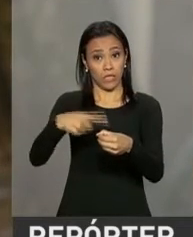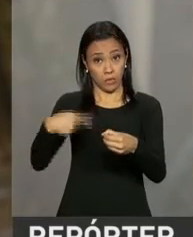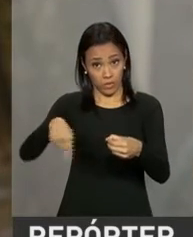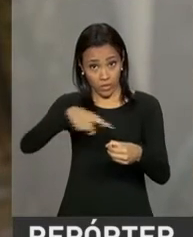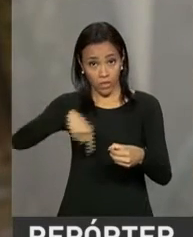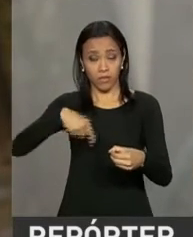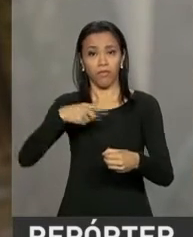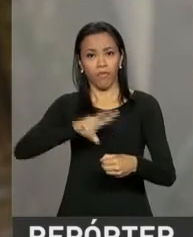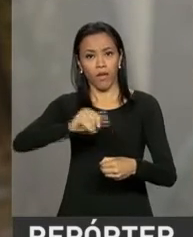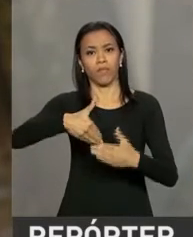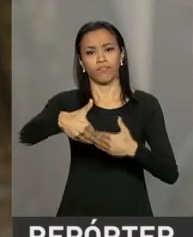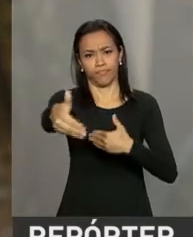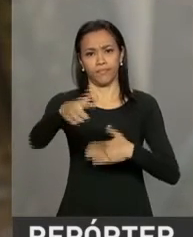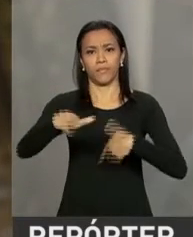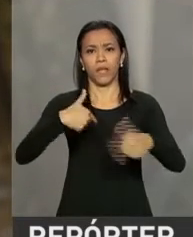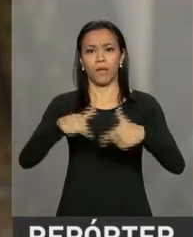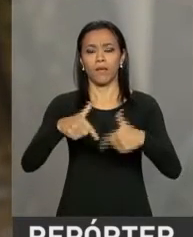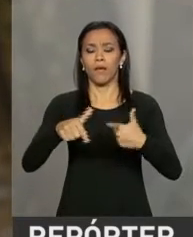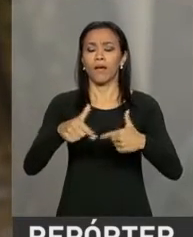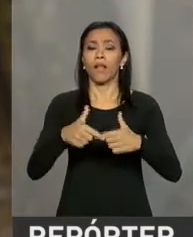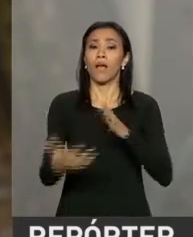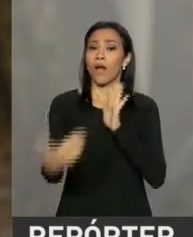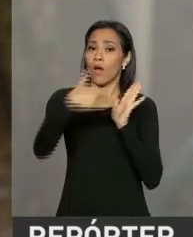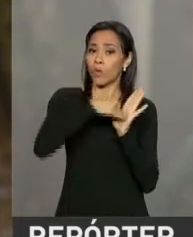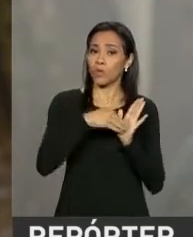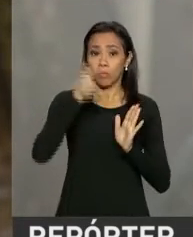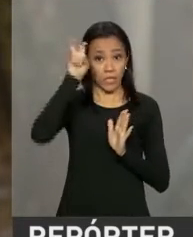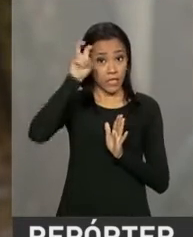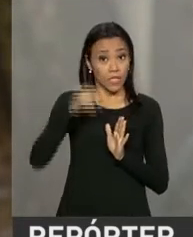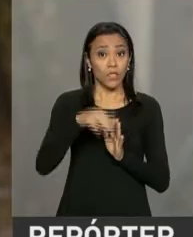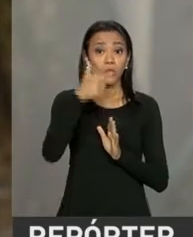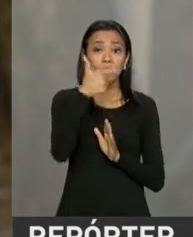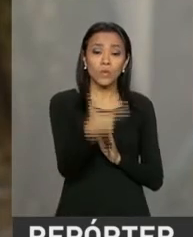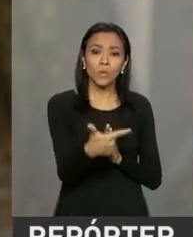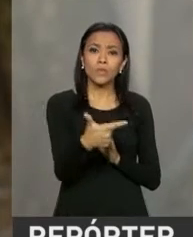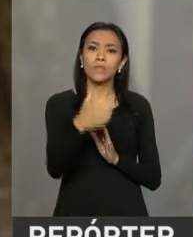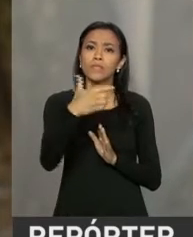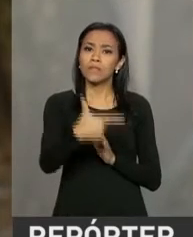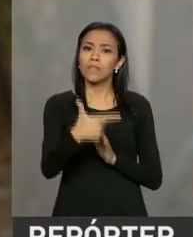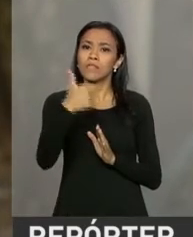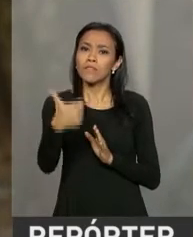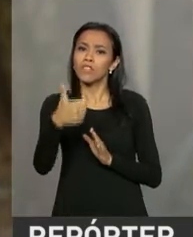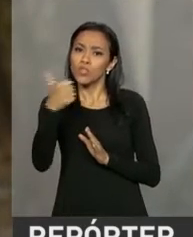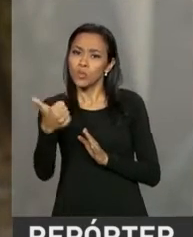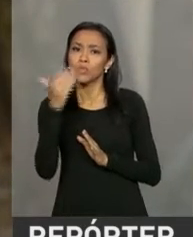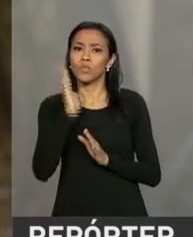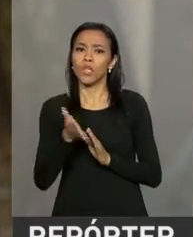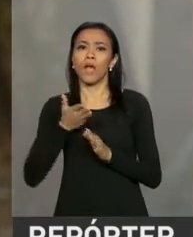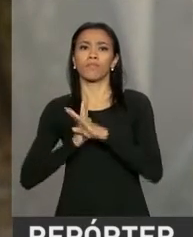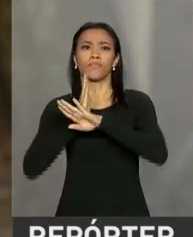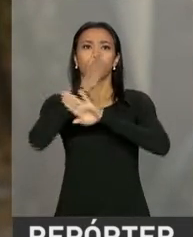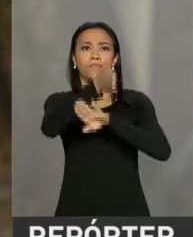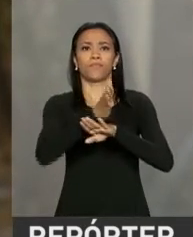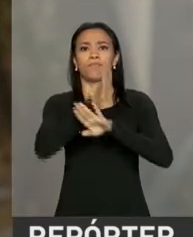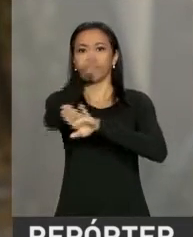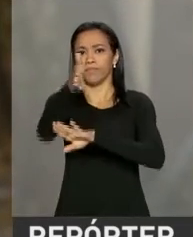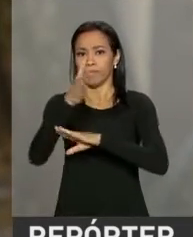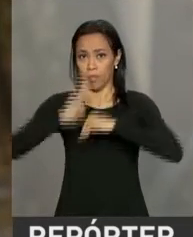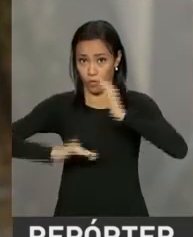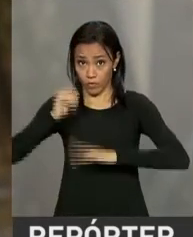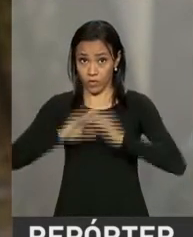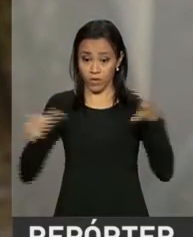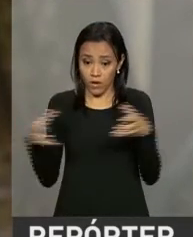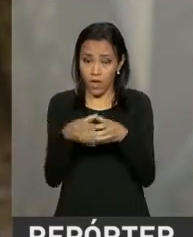na última quinta-feira outros 221 profissionais já haviam embarcado para as capitais do país ainda